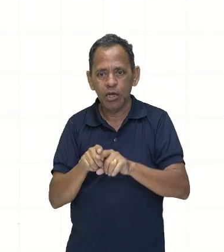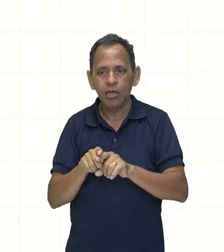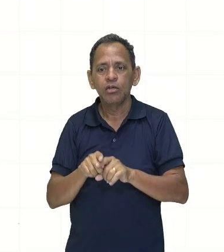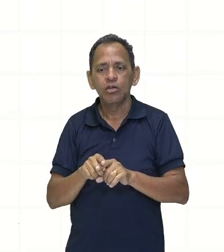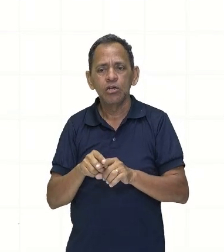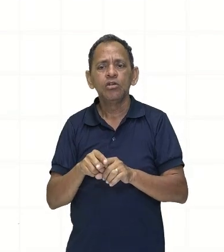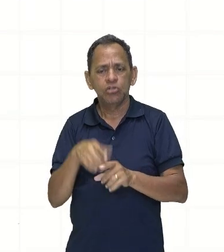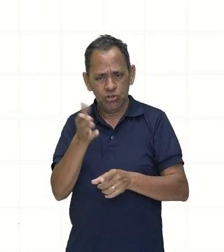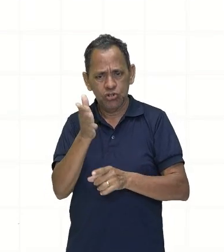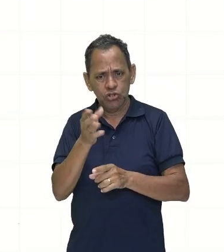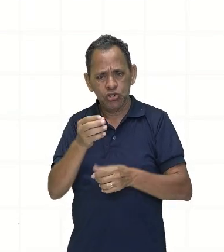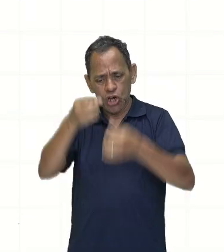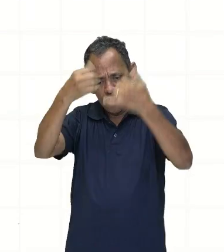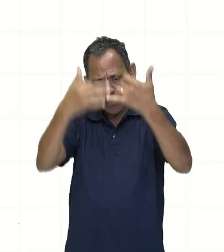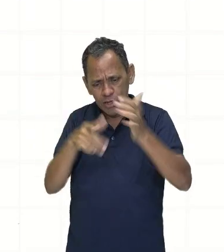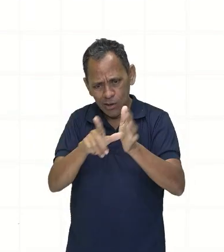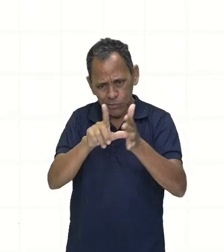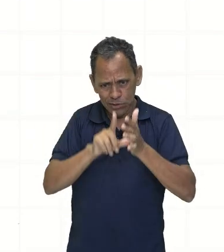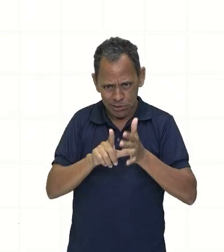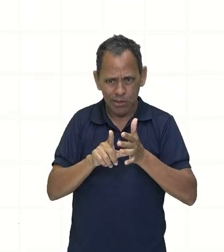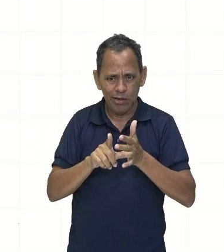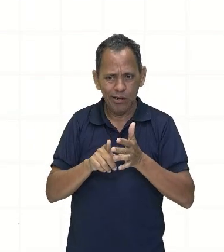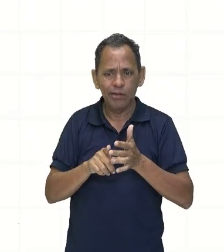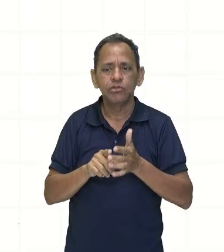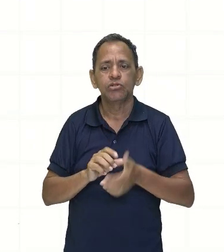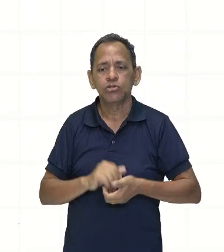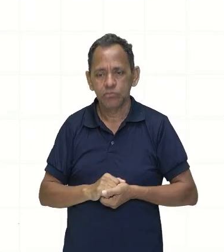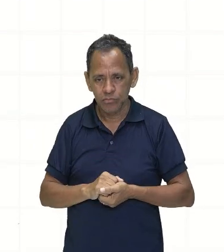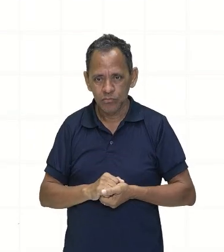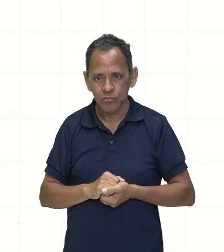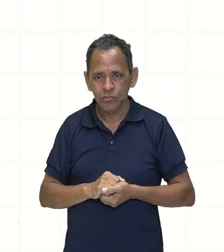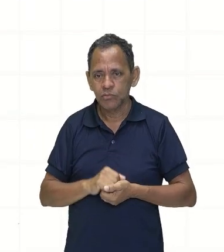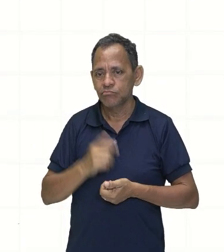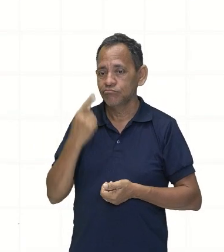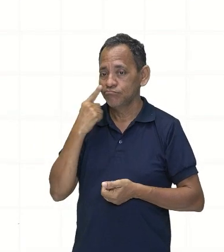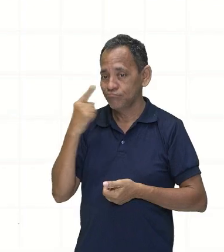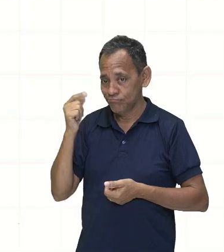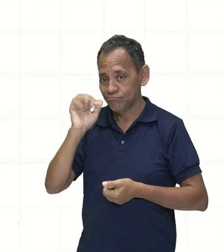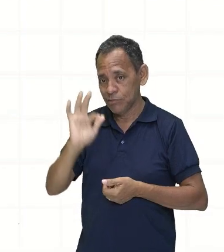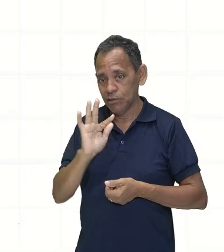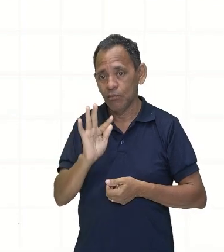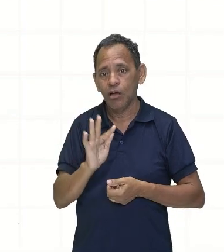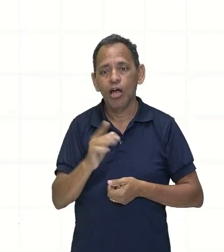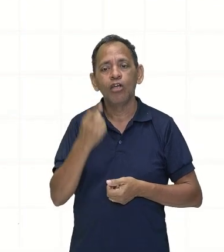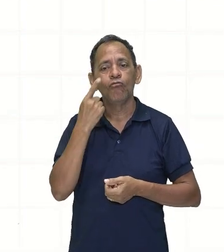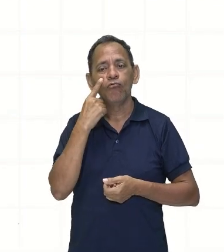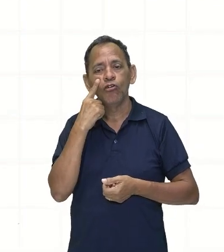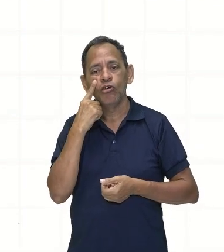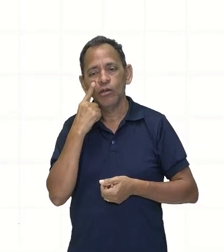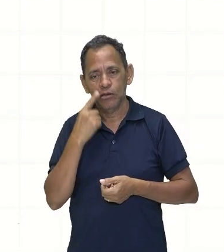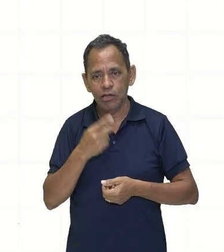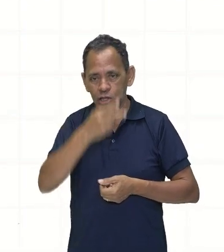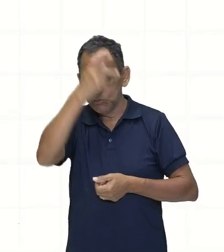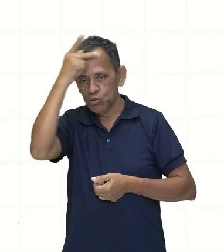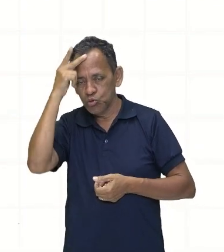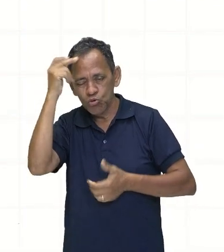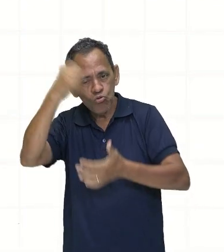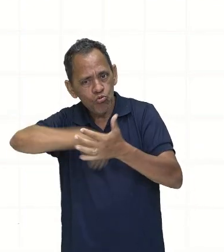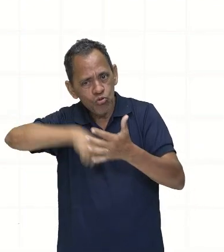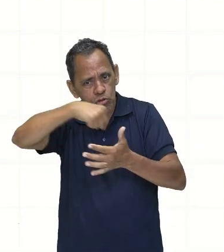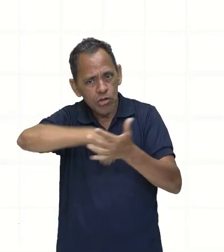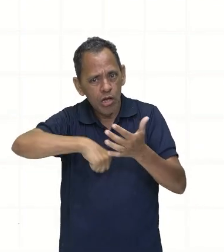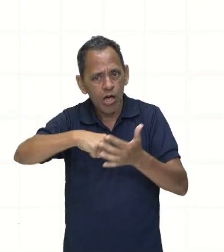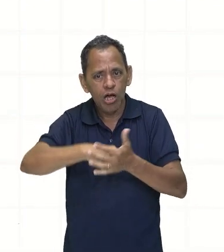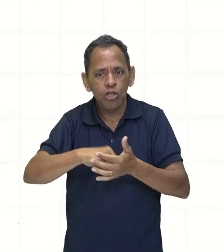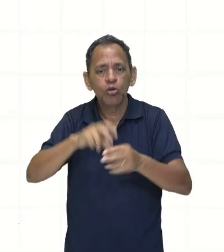desafios, como a gente pode observar aí na imagem, né, as pessoas lutando, né, contra esse reconhecimento,